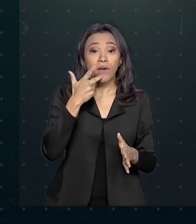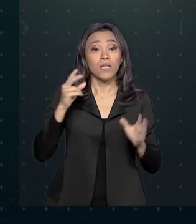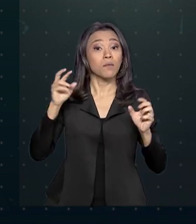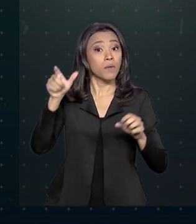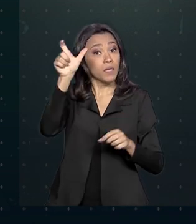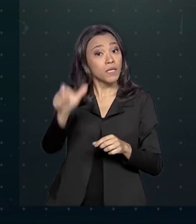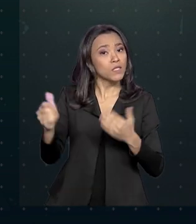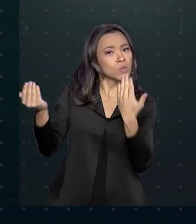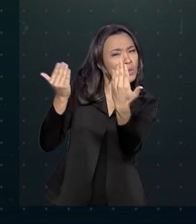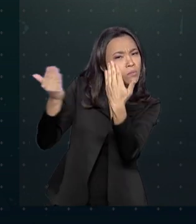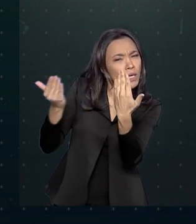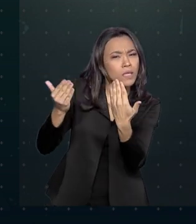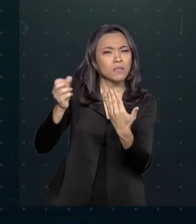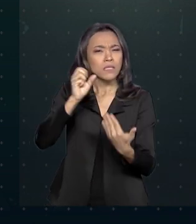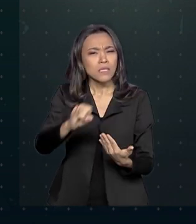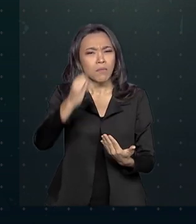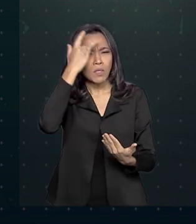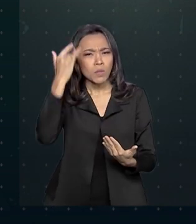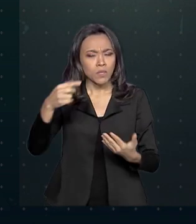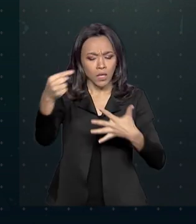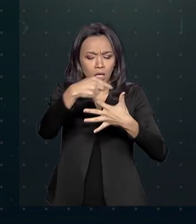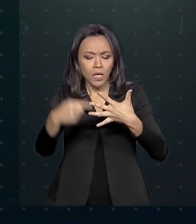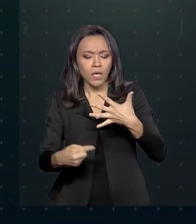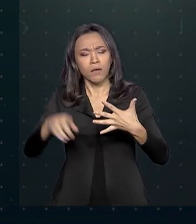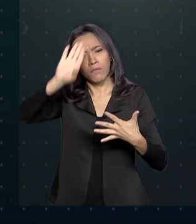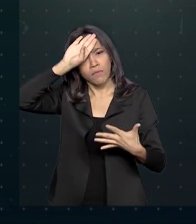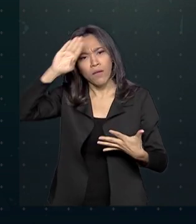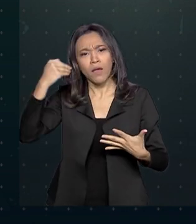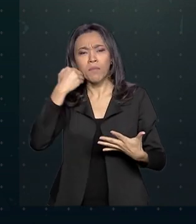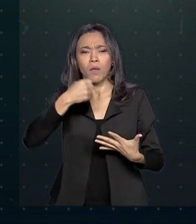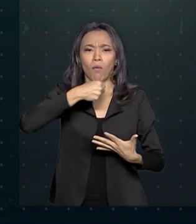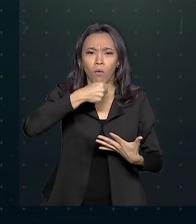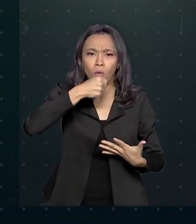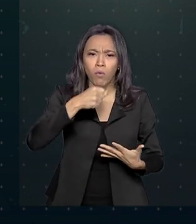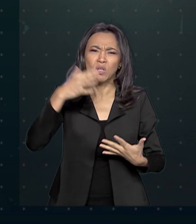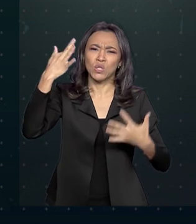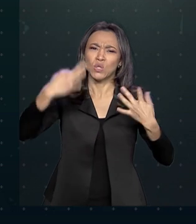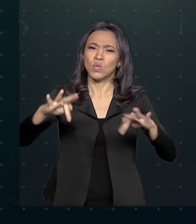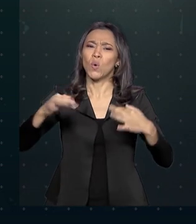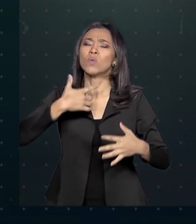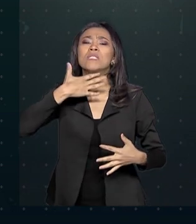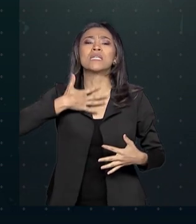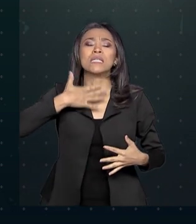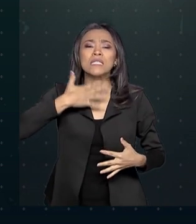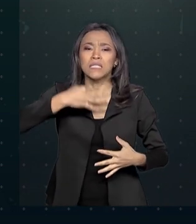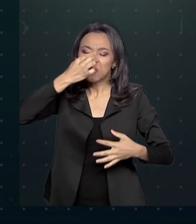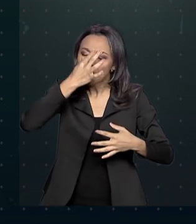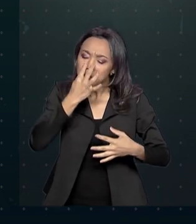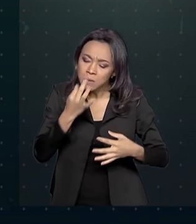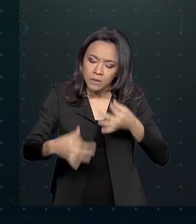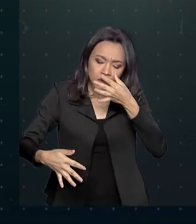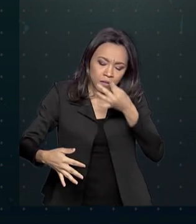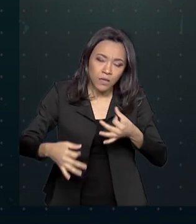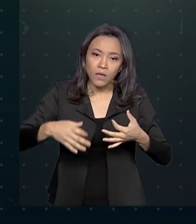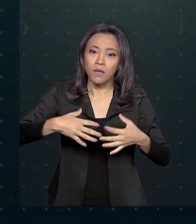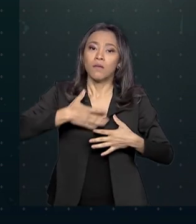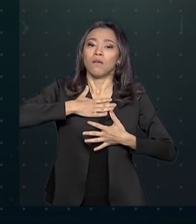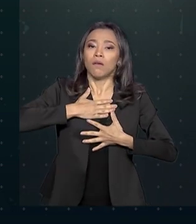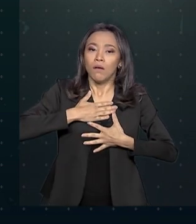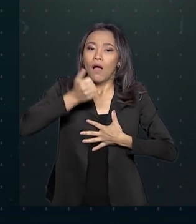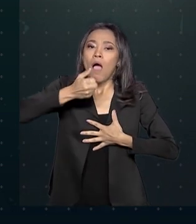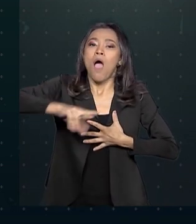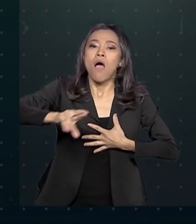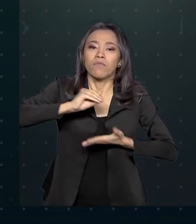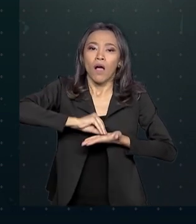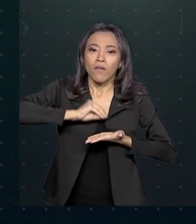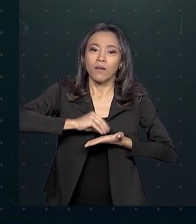Quem apresenta sinais ou sintomas, como febre, tosse, dor de garganta, coriza e falta de ar. Neste caso, a